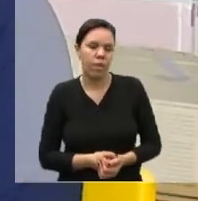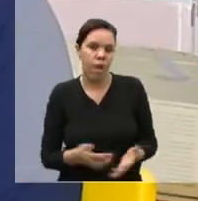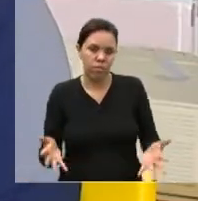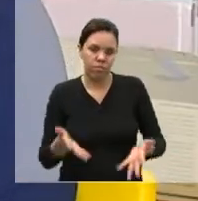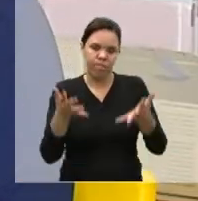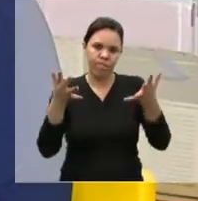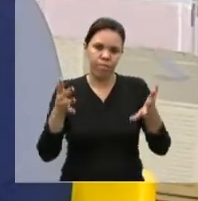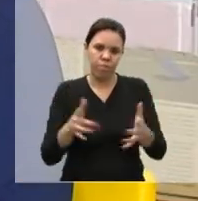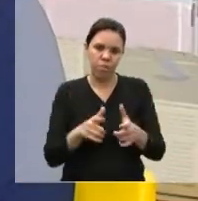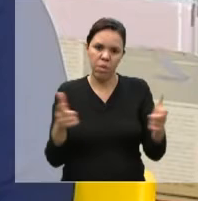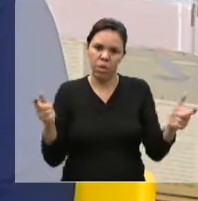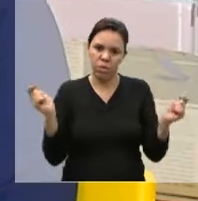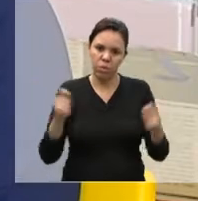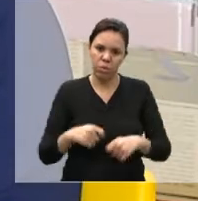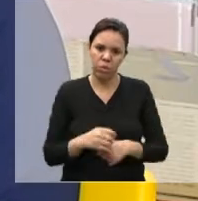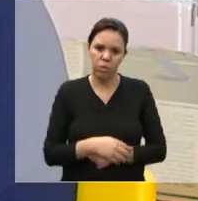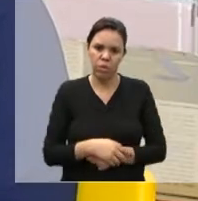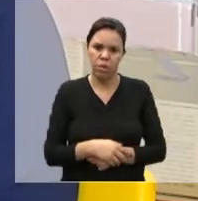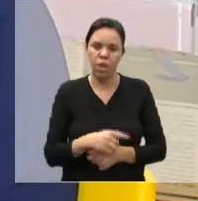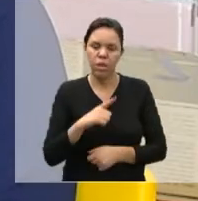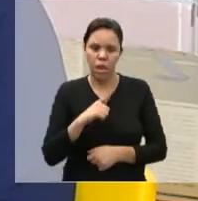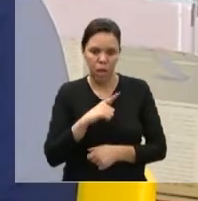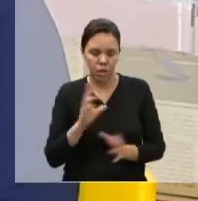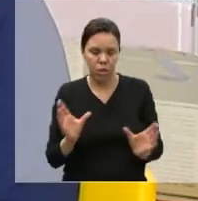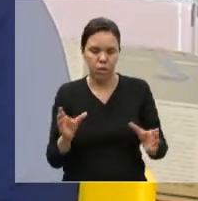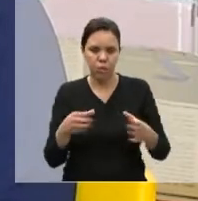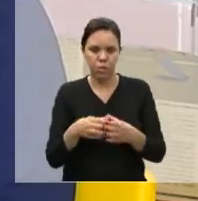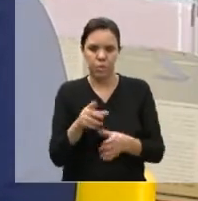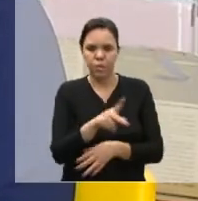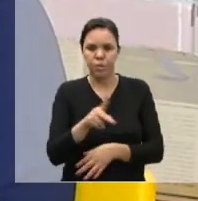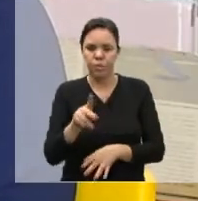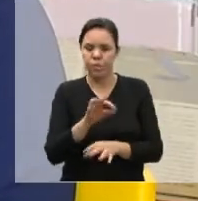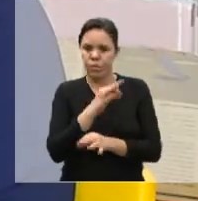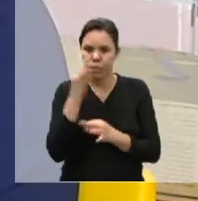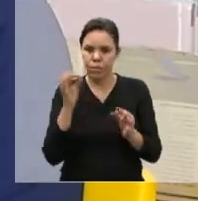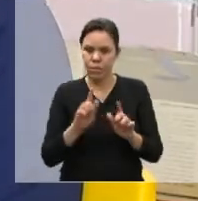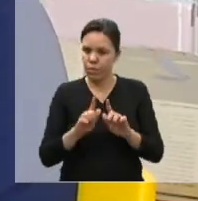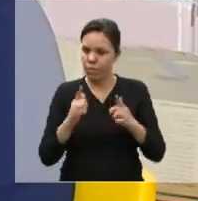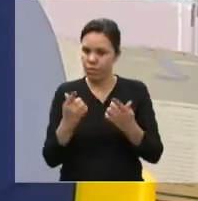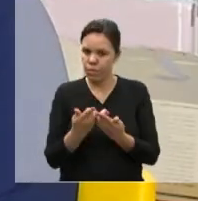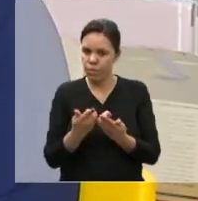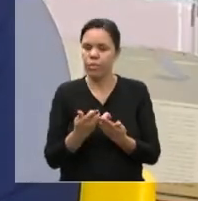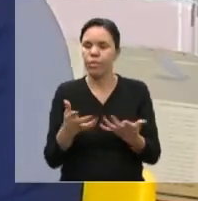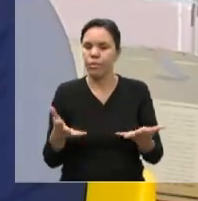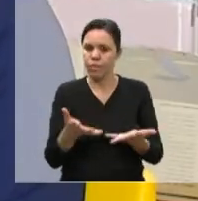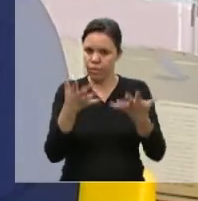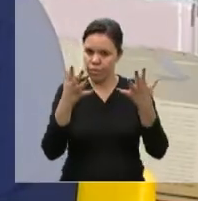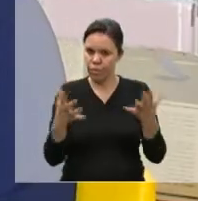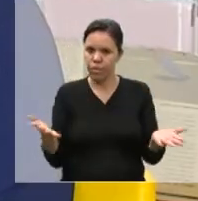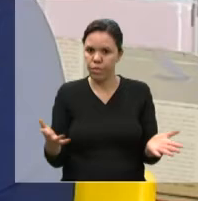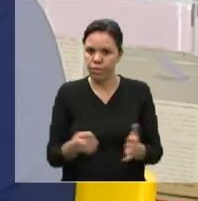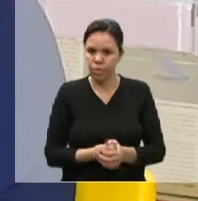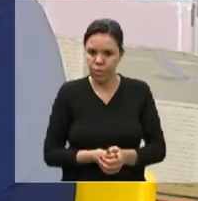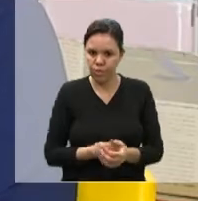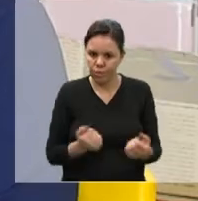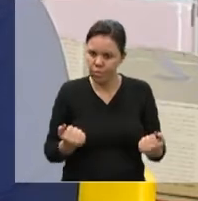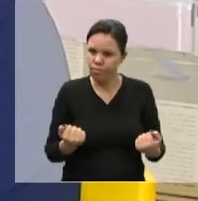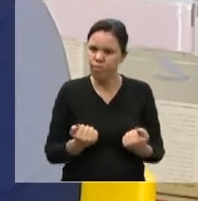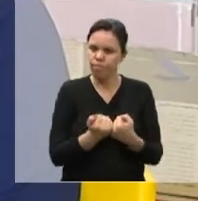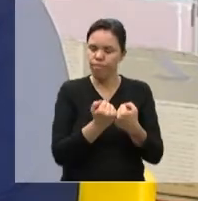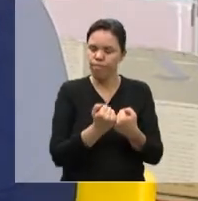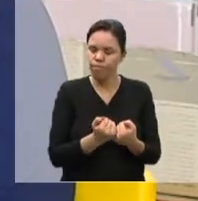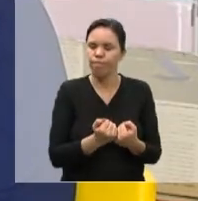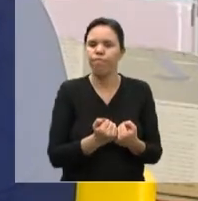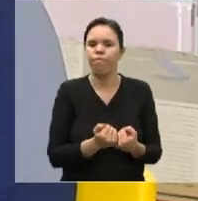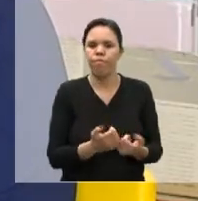corpo docente super dedicado e a gente busca incentivá-los em todas as áreas possíveis, né? Humanas, exatas e